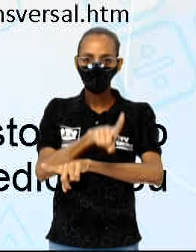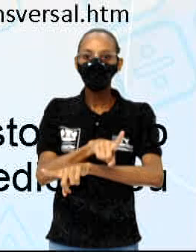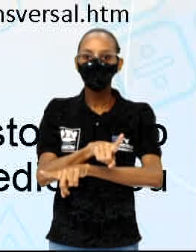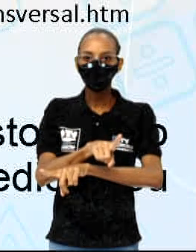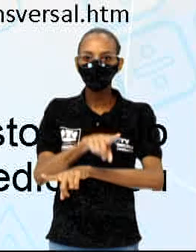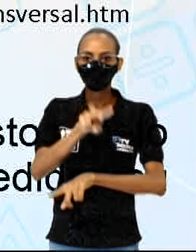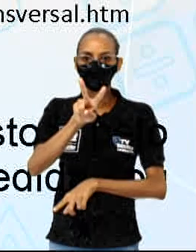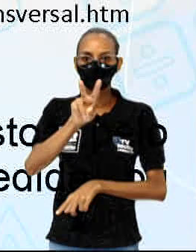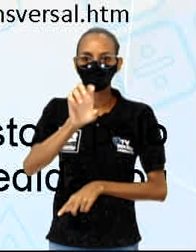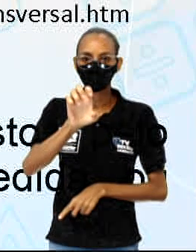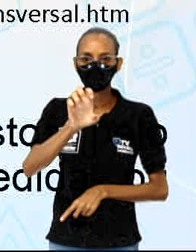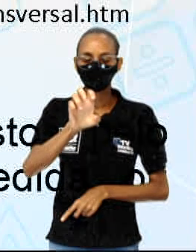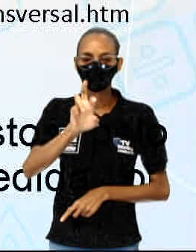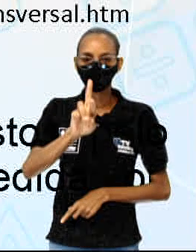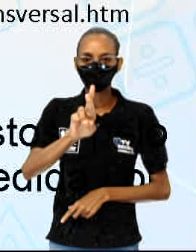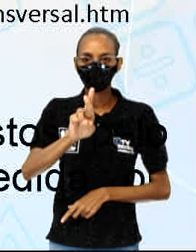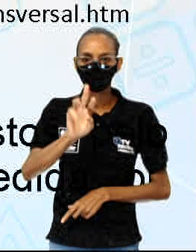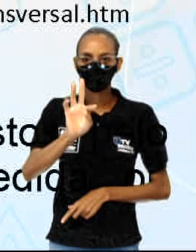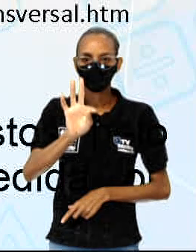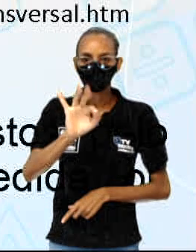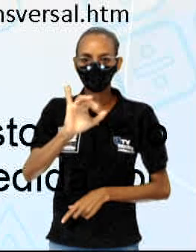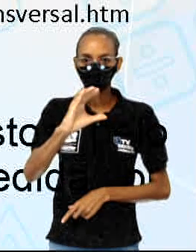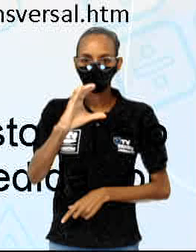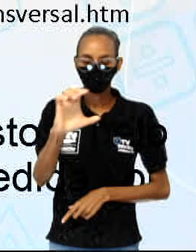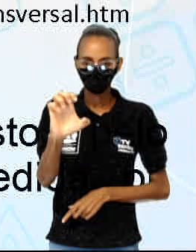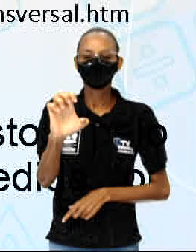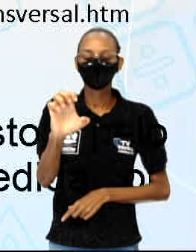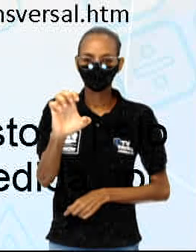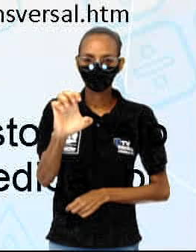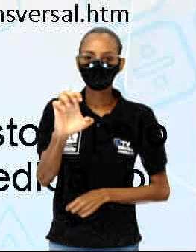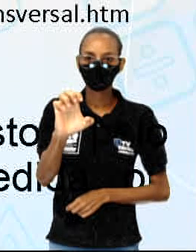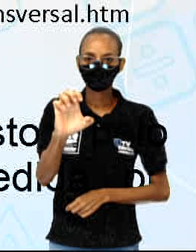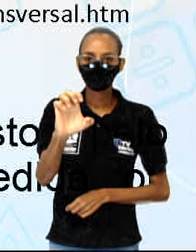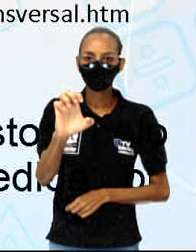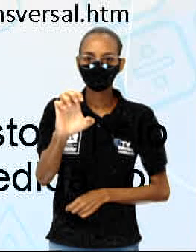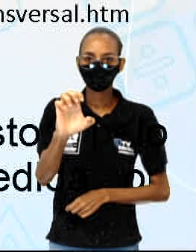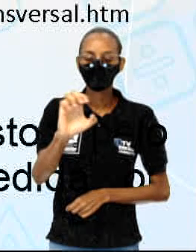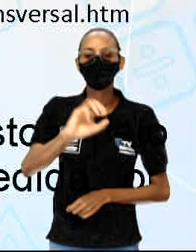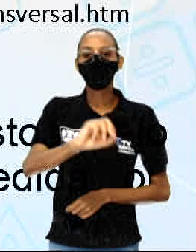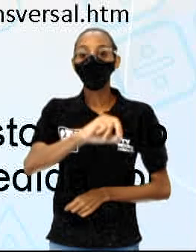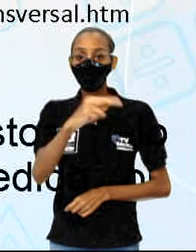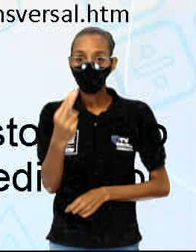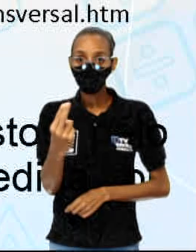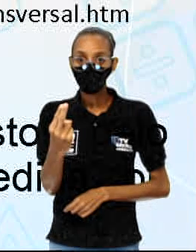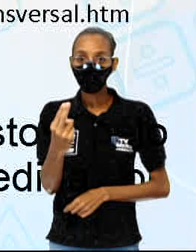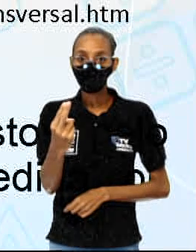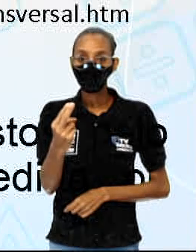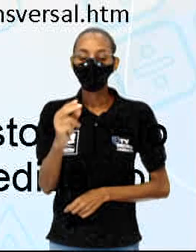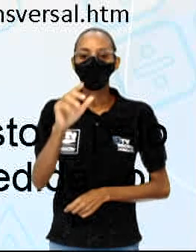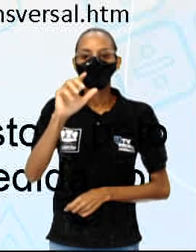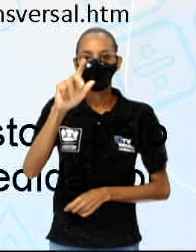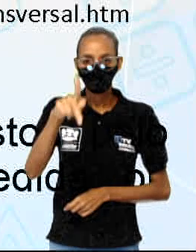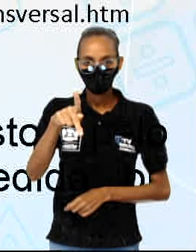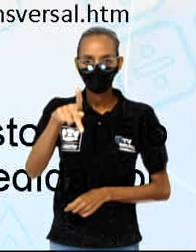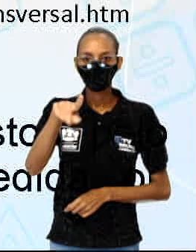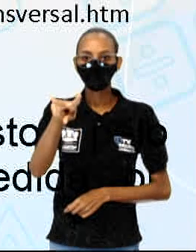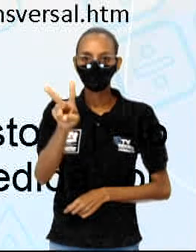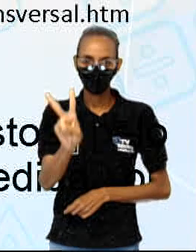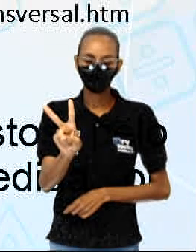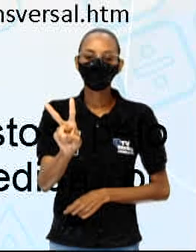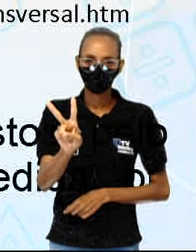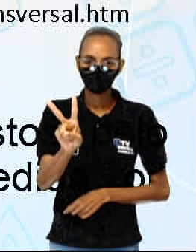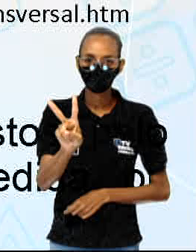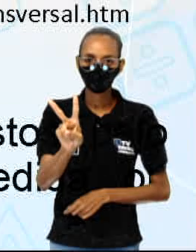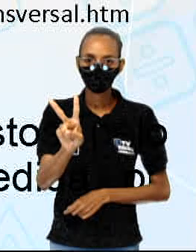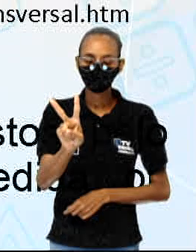vértice. Opostos pelo vértice, OPV. E se eles são opostos pelo vértice,